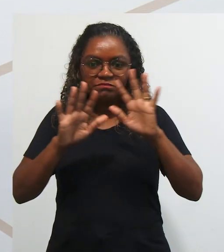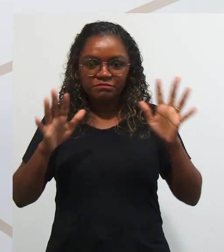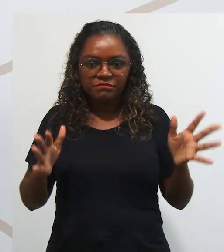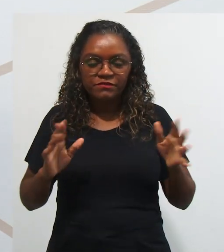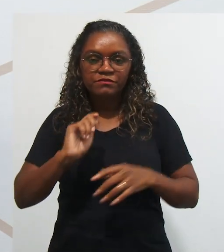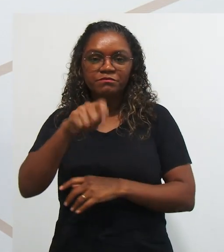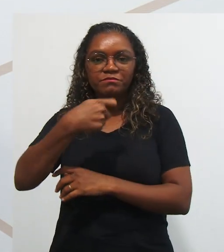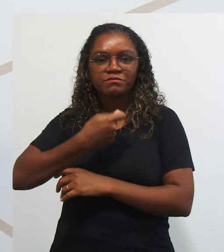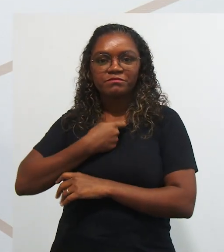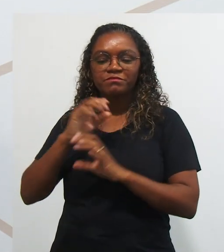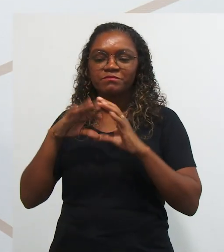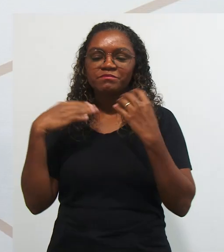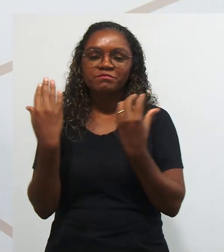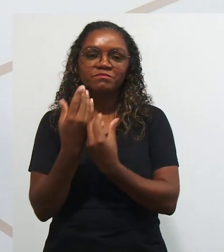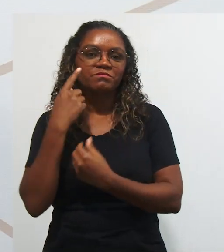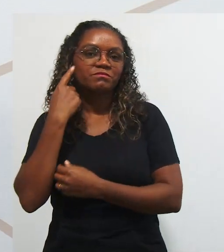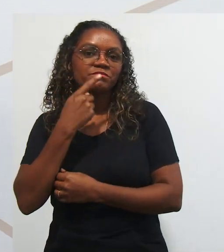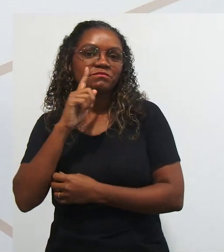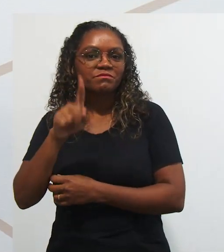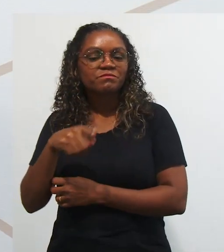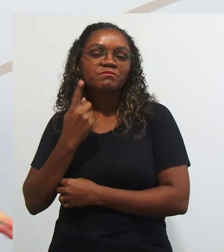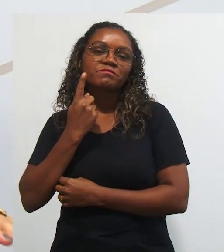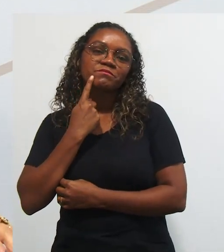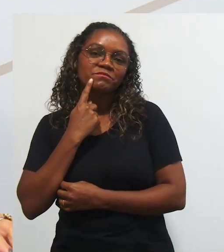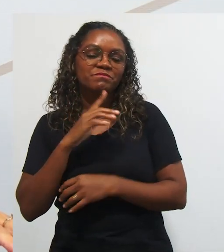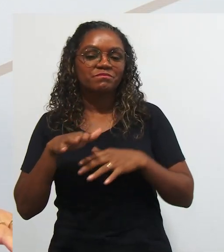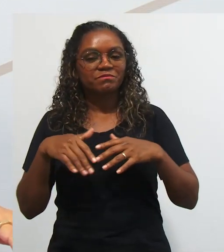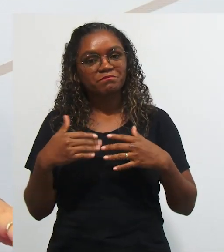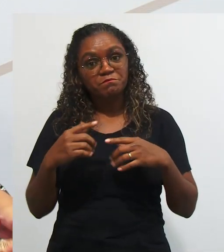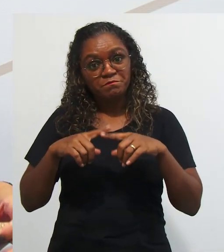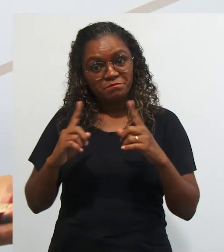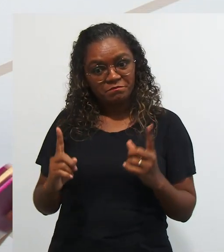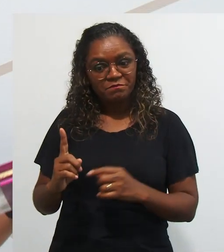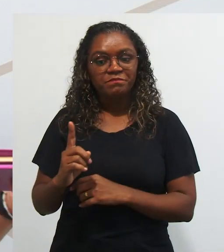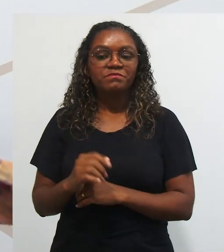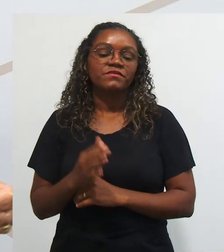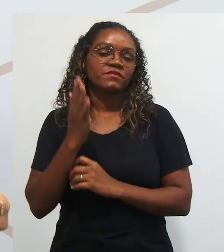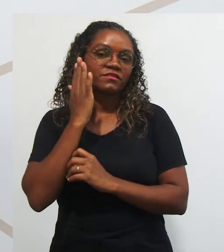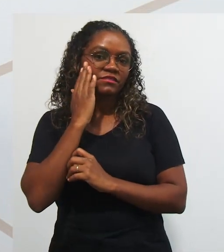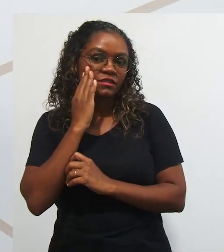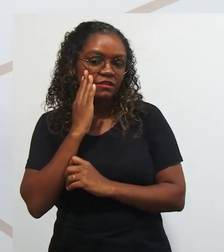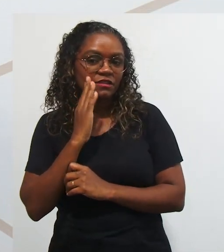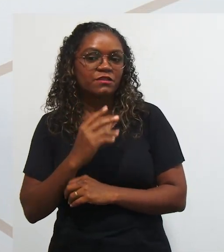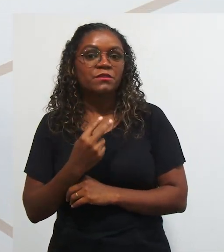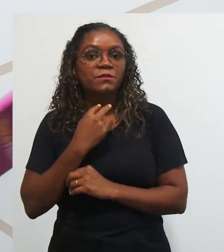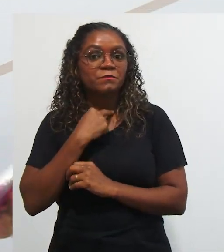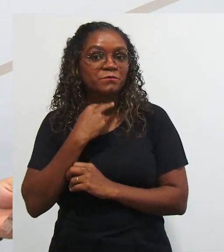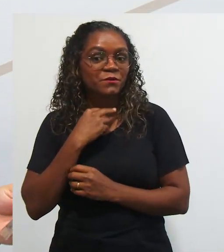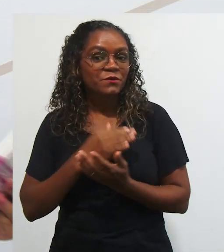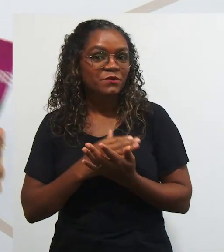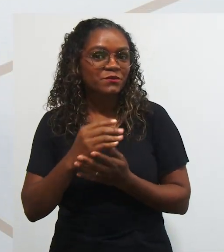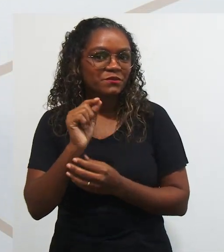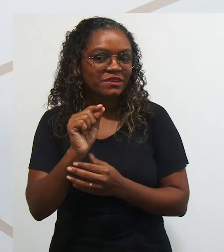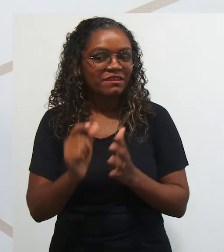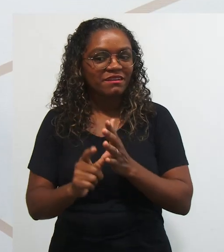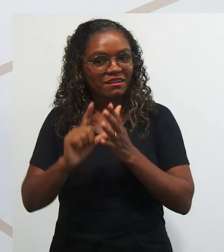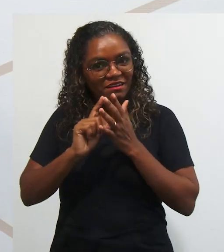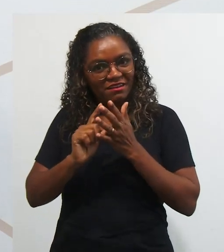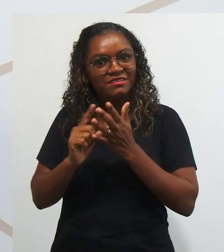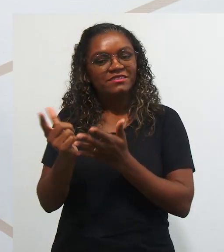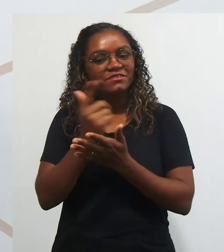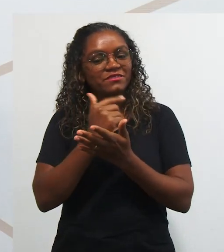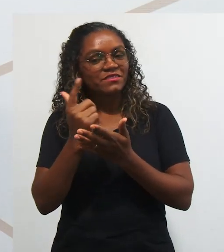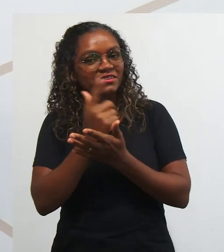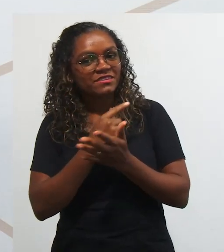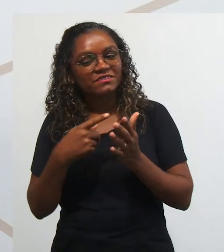comunidade surda é Anabela. É claro que a gente não poderia iniciar senão com quem? Com ele,